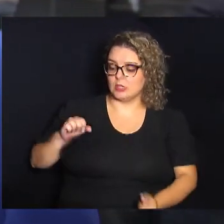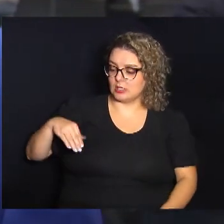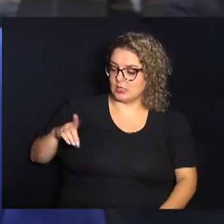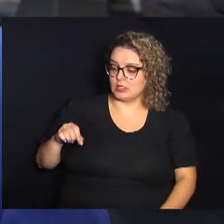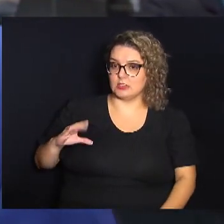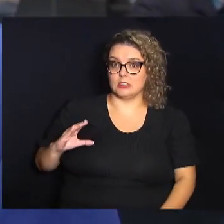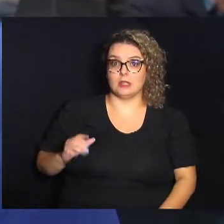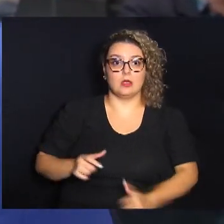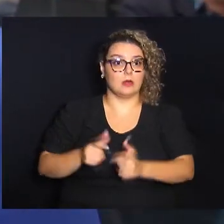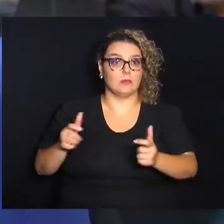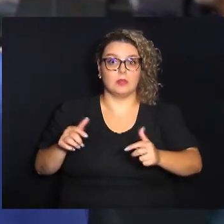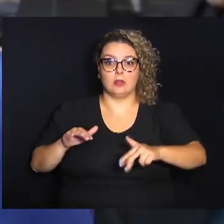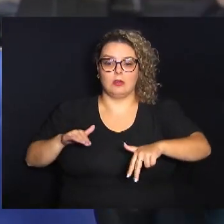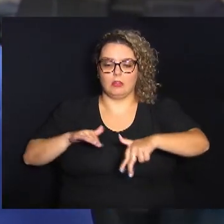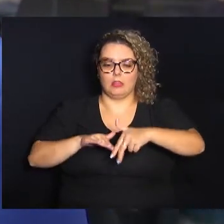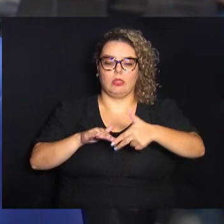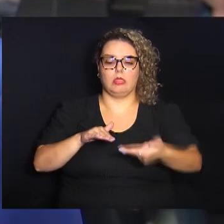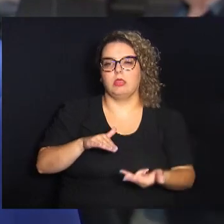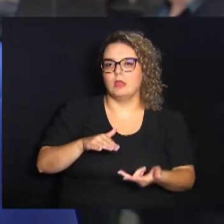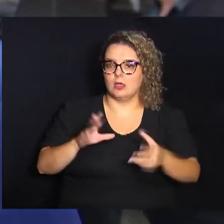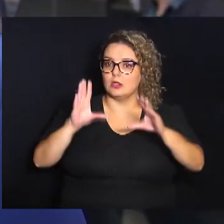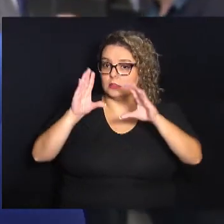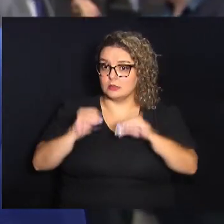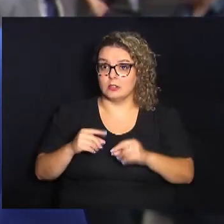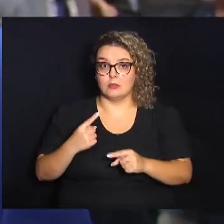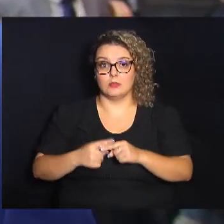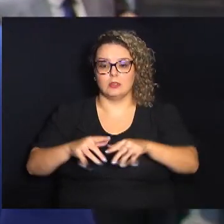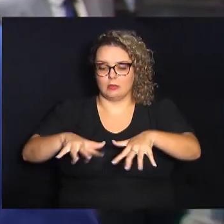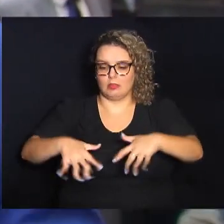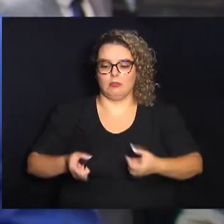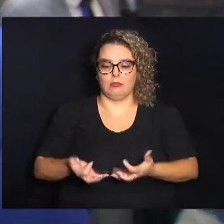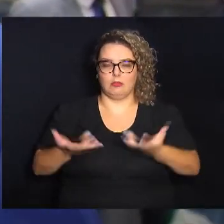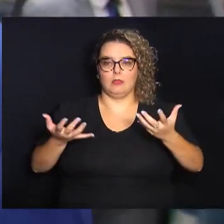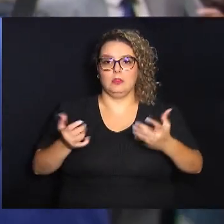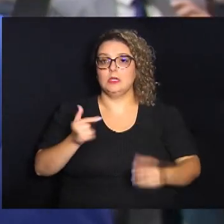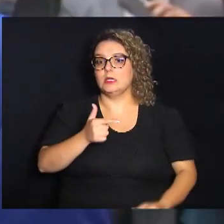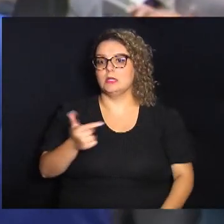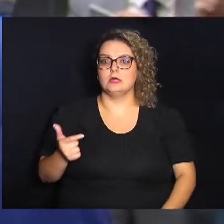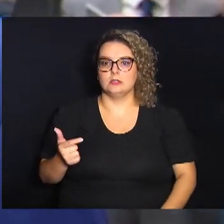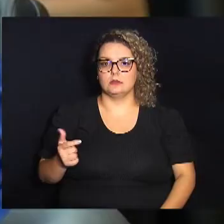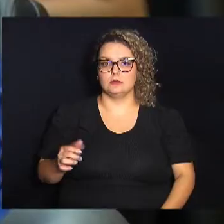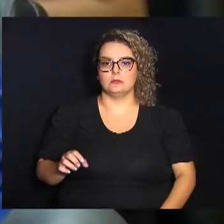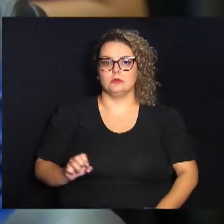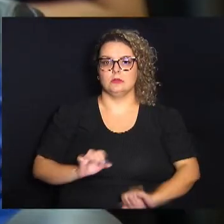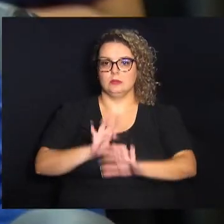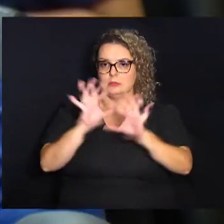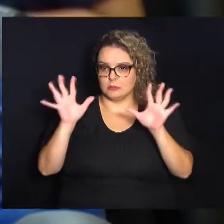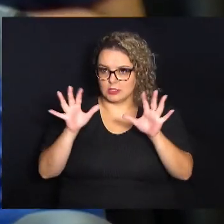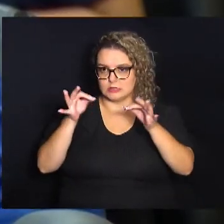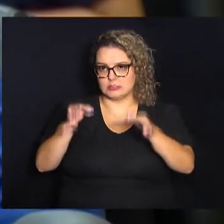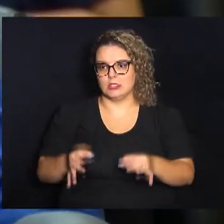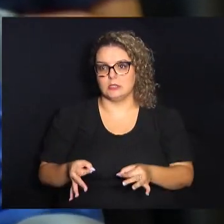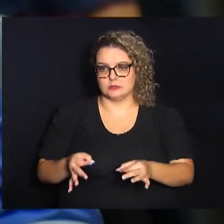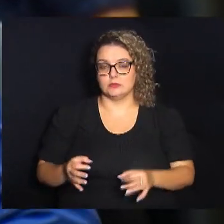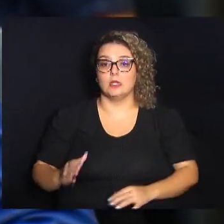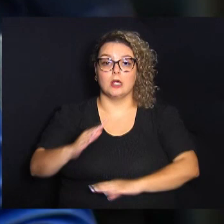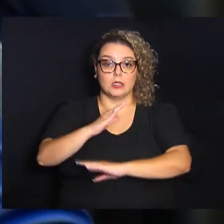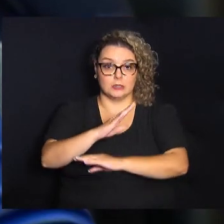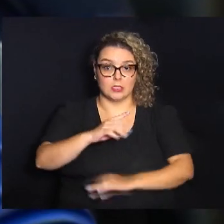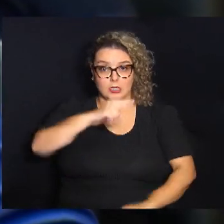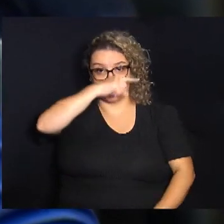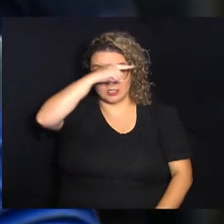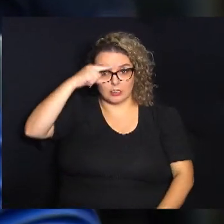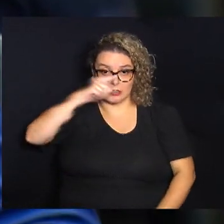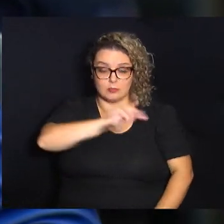noite. Por quê? Porque as faixas não são refletivas e não tem a iluminação correta dessas faixas. Na Câmara, Otto preside